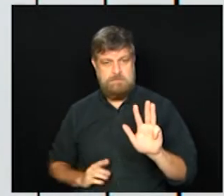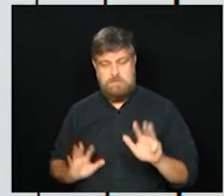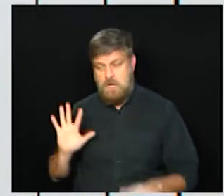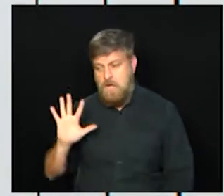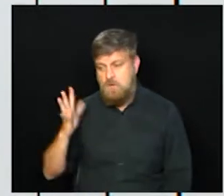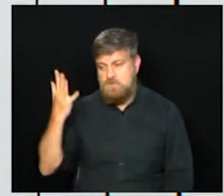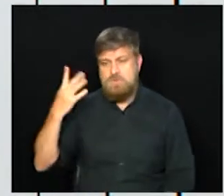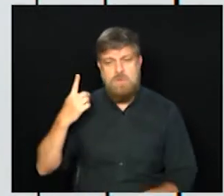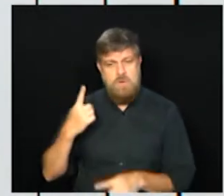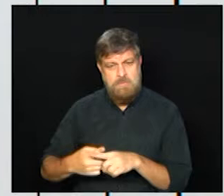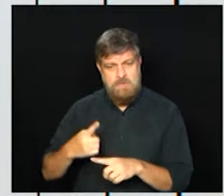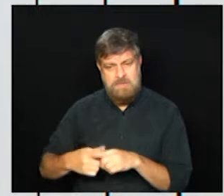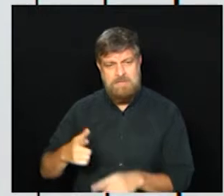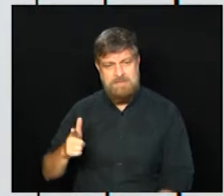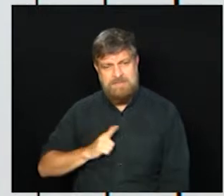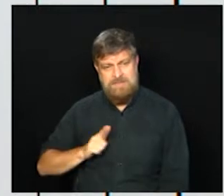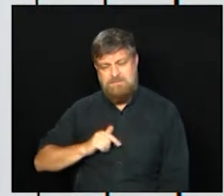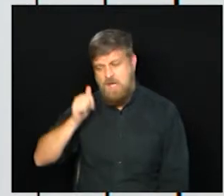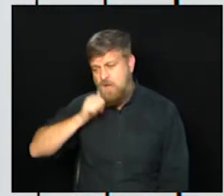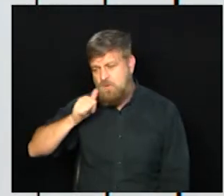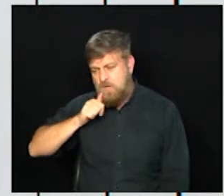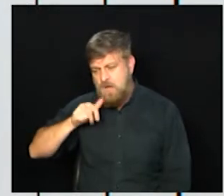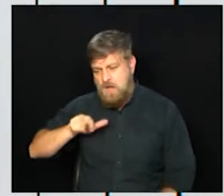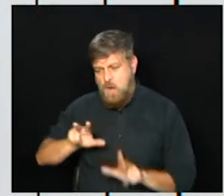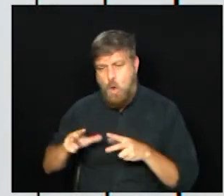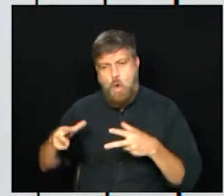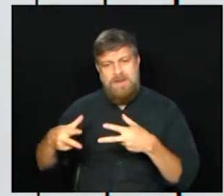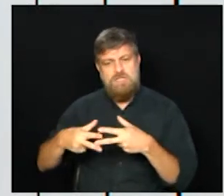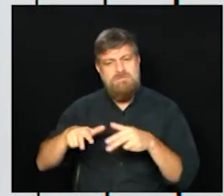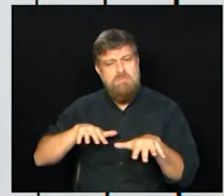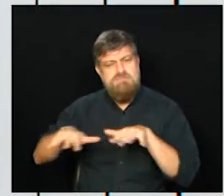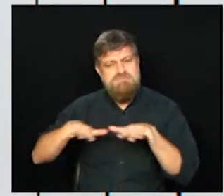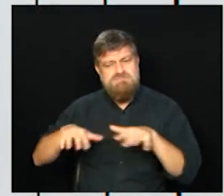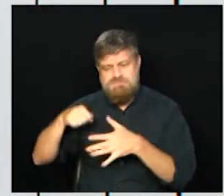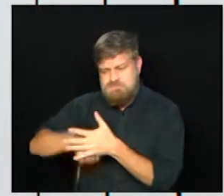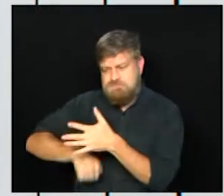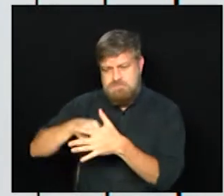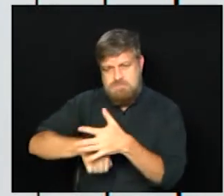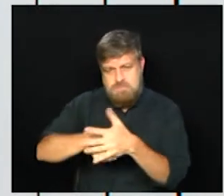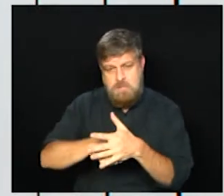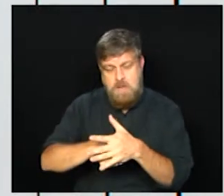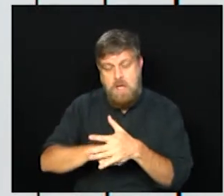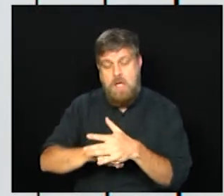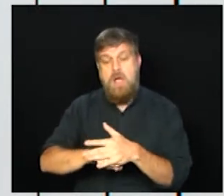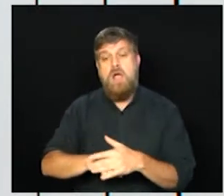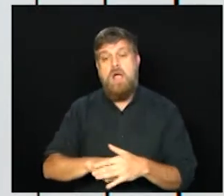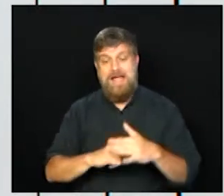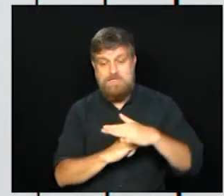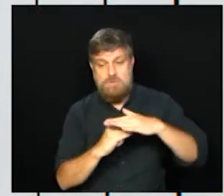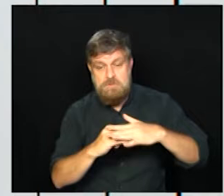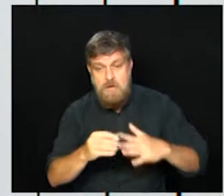disse, de uma luta coletiva das mulheres. Então várias entidades entenderam